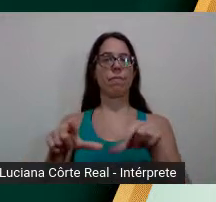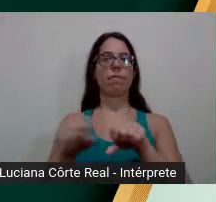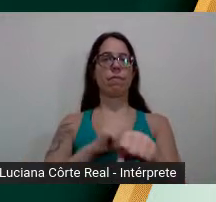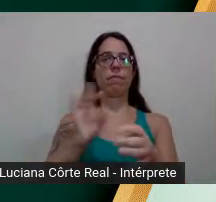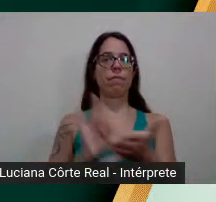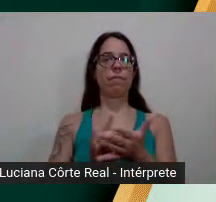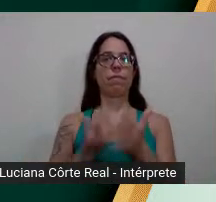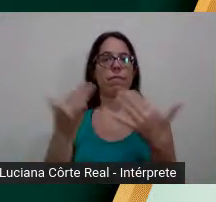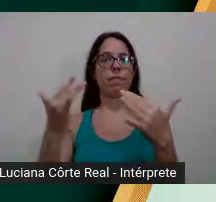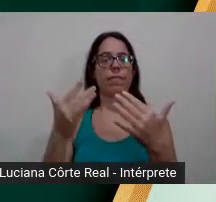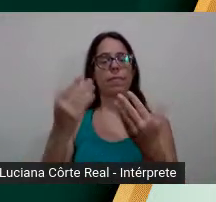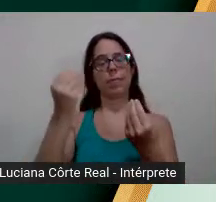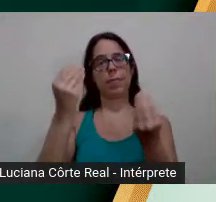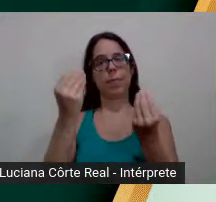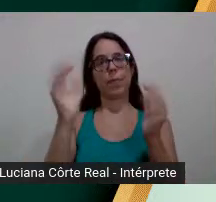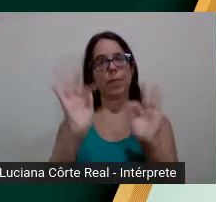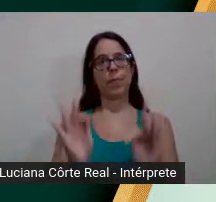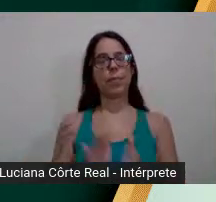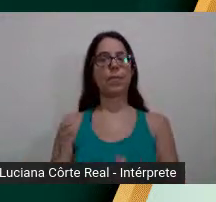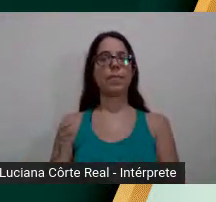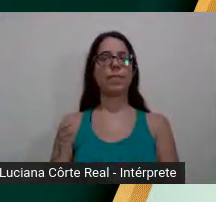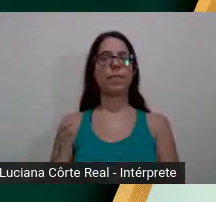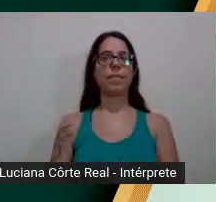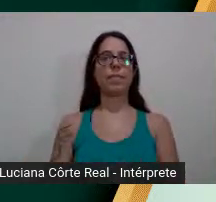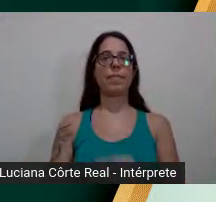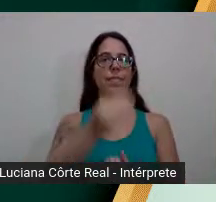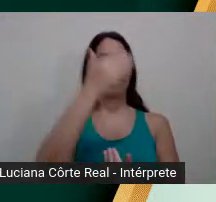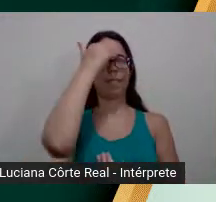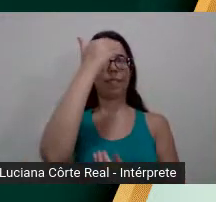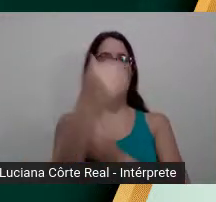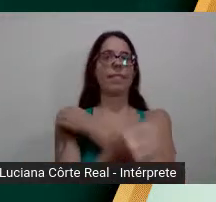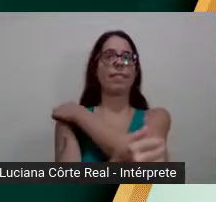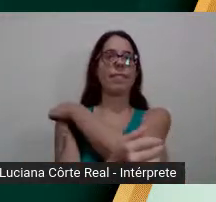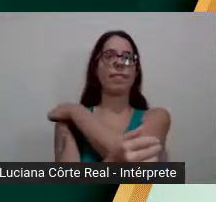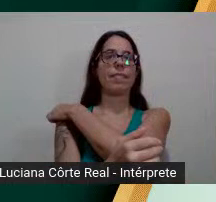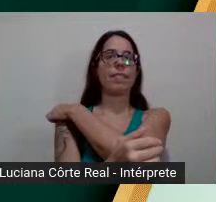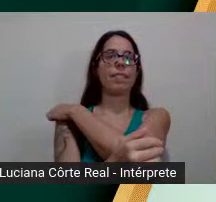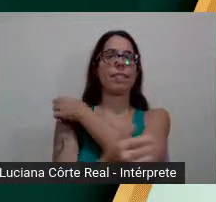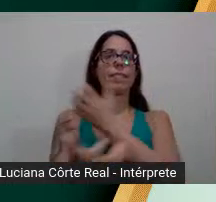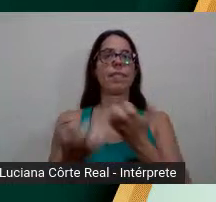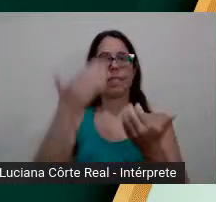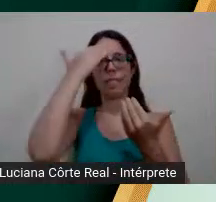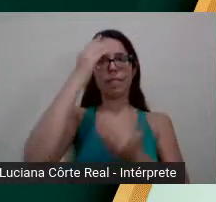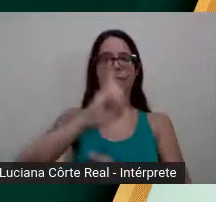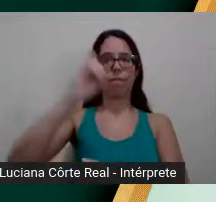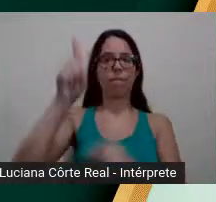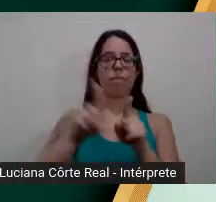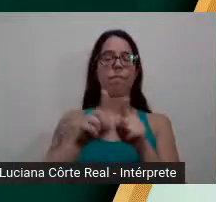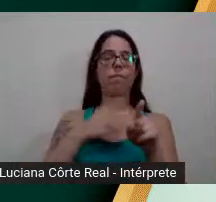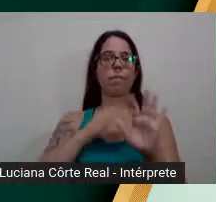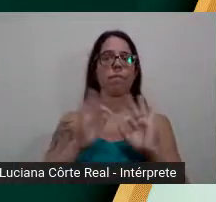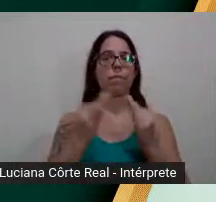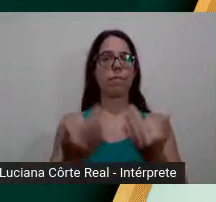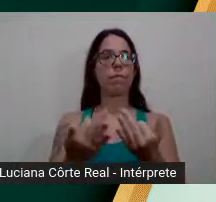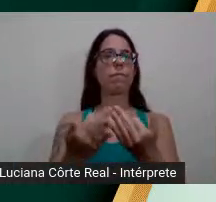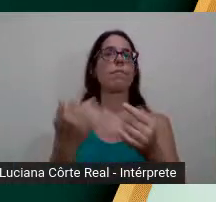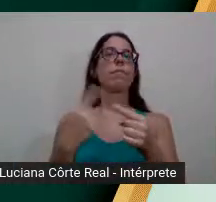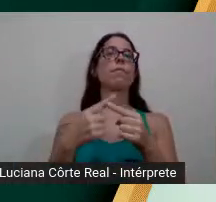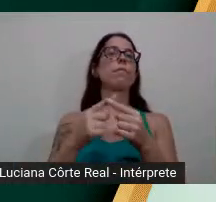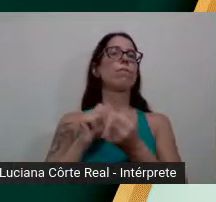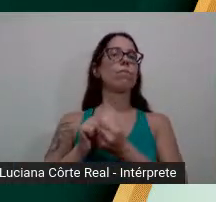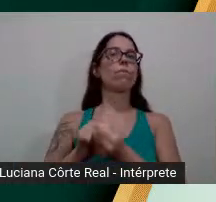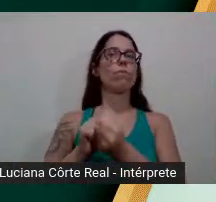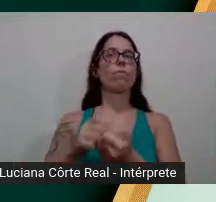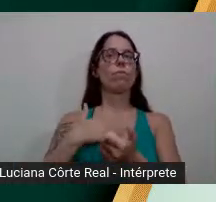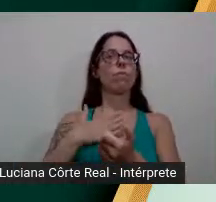Parabéns. Muitas felicidades. Muito obrigada. Gostaria de agradecer a Deus e a minha família por ter estado comigo, me